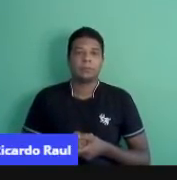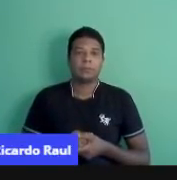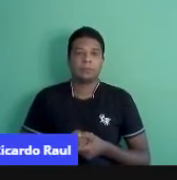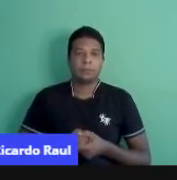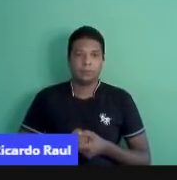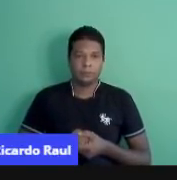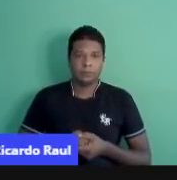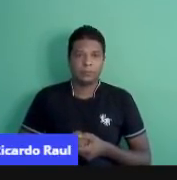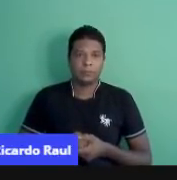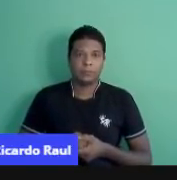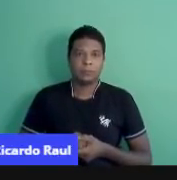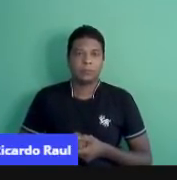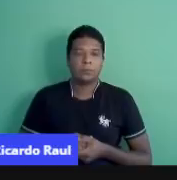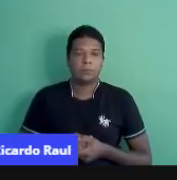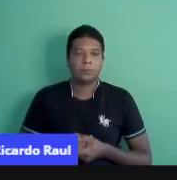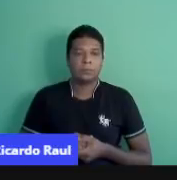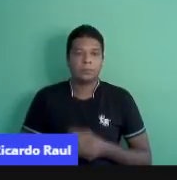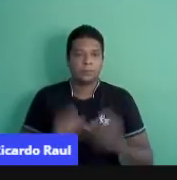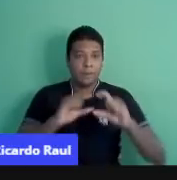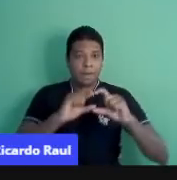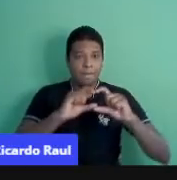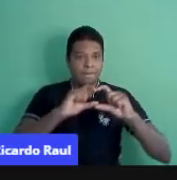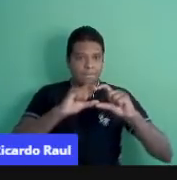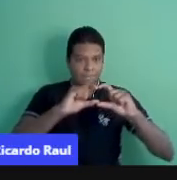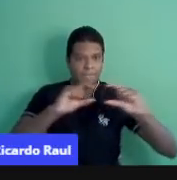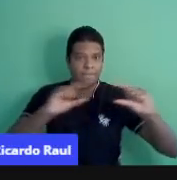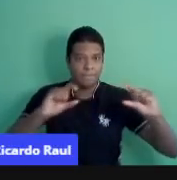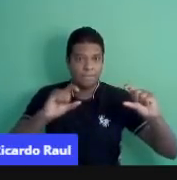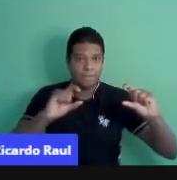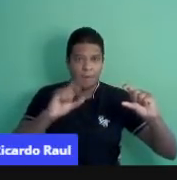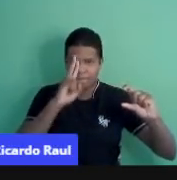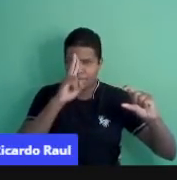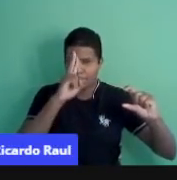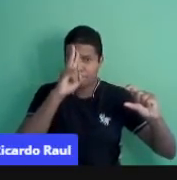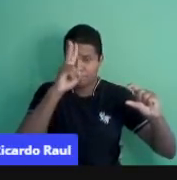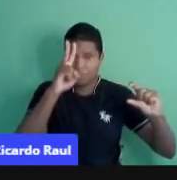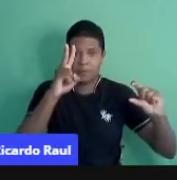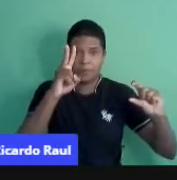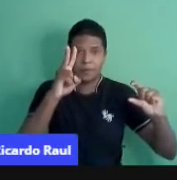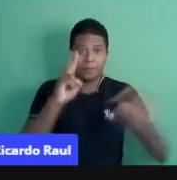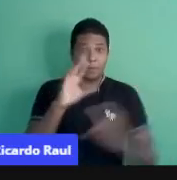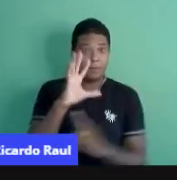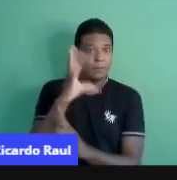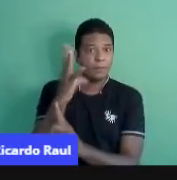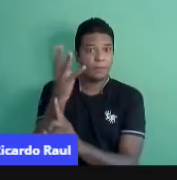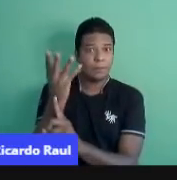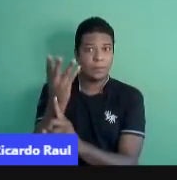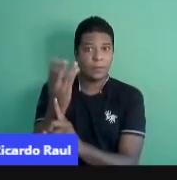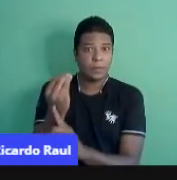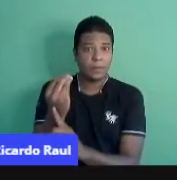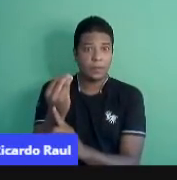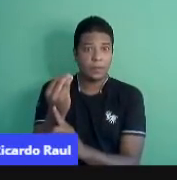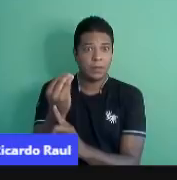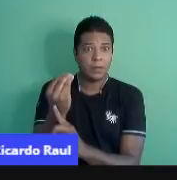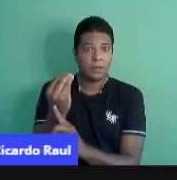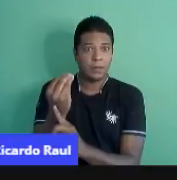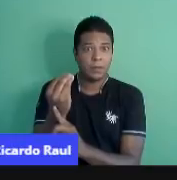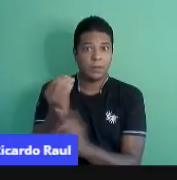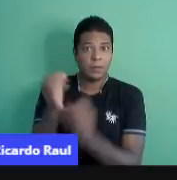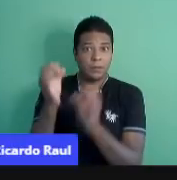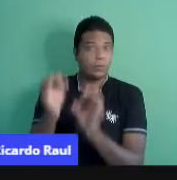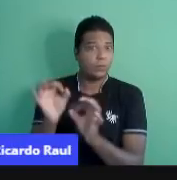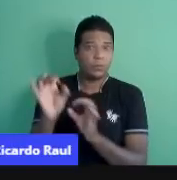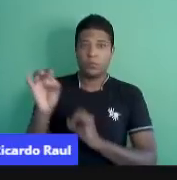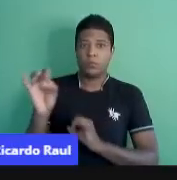E aqui uma frase bem forte, né? Que diz o seguinte: a arte se justifica por si